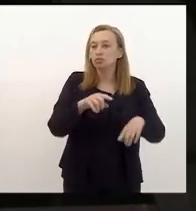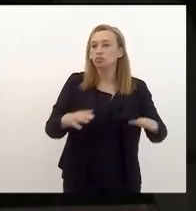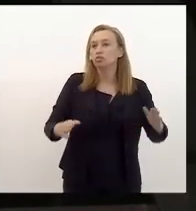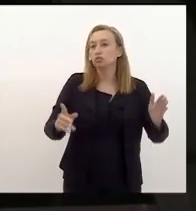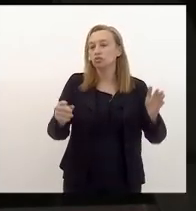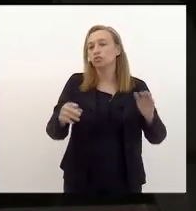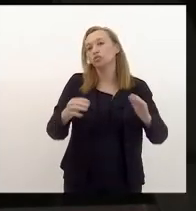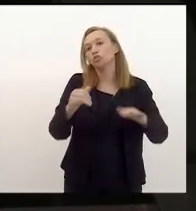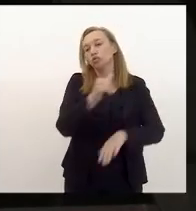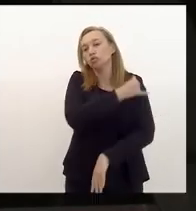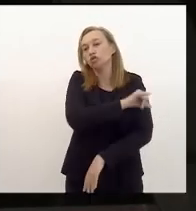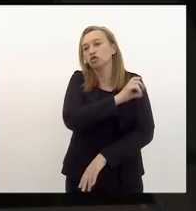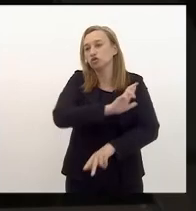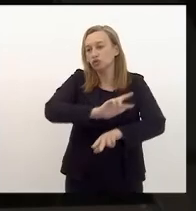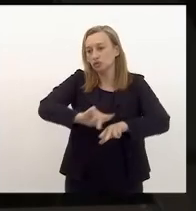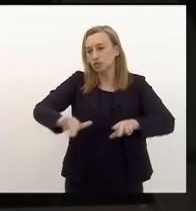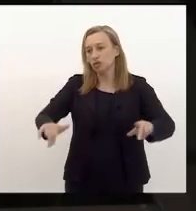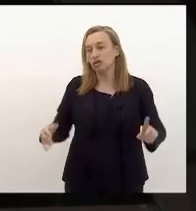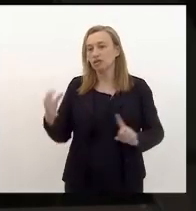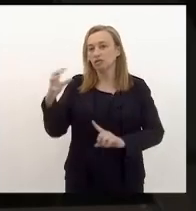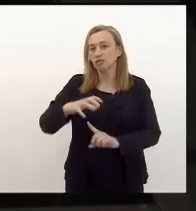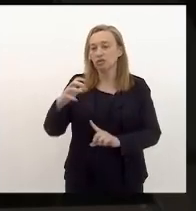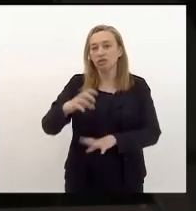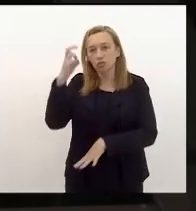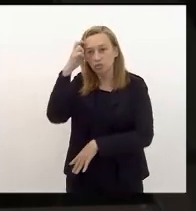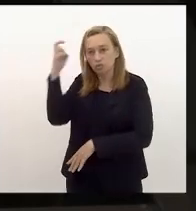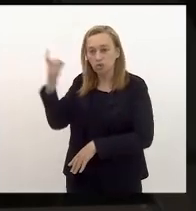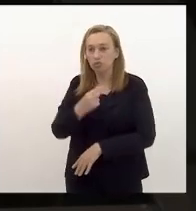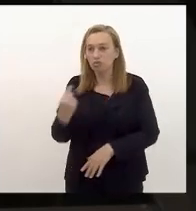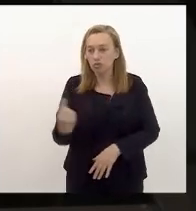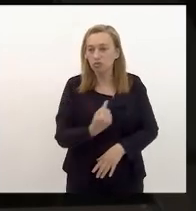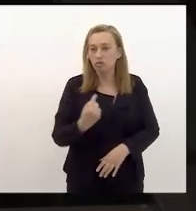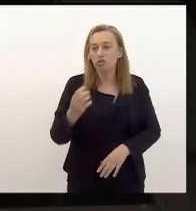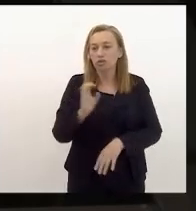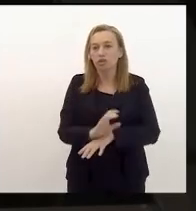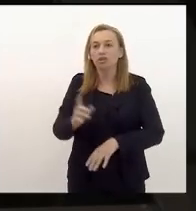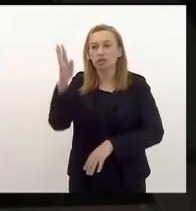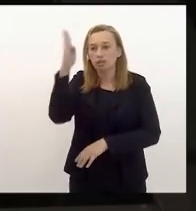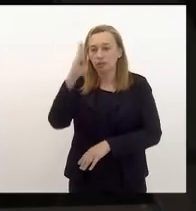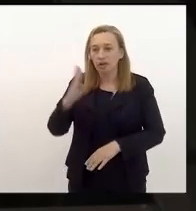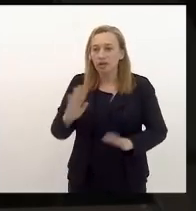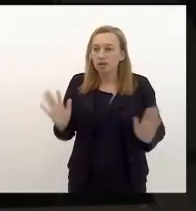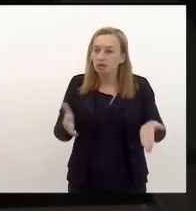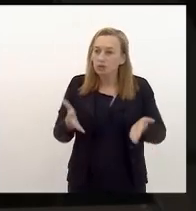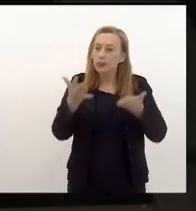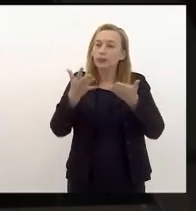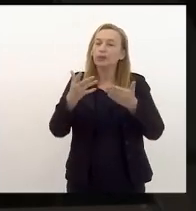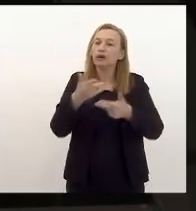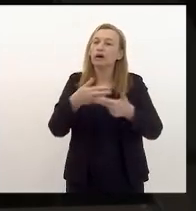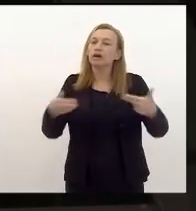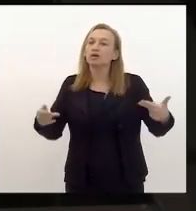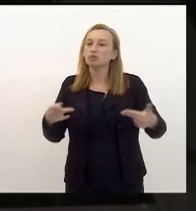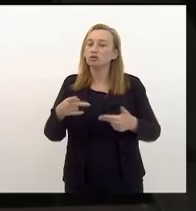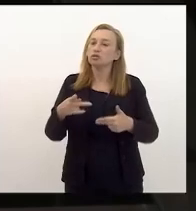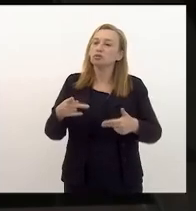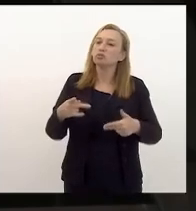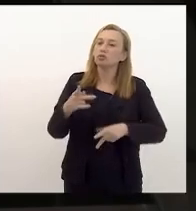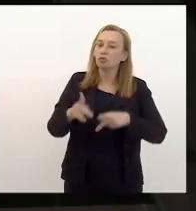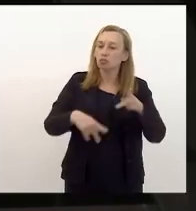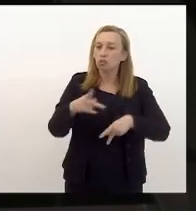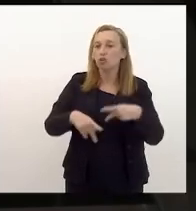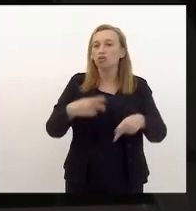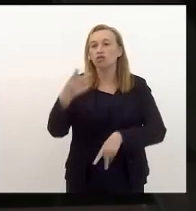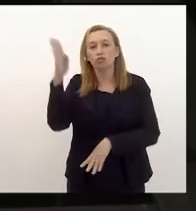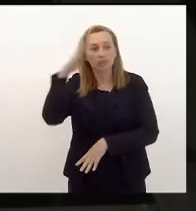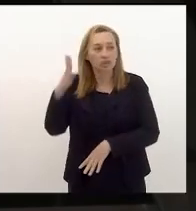de influenciar na diversidade cultural do nosso Estado e do país, incentivando milhares de brasileiros a se dedicarem ao